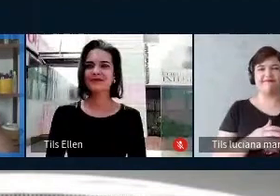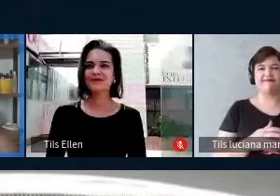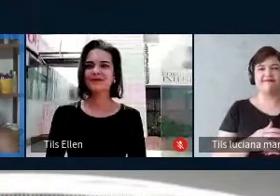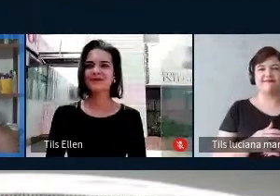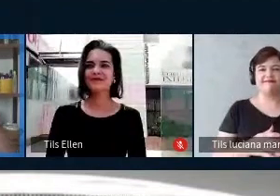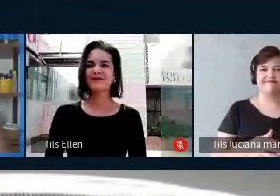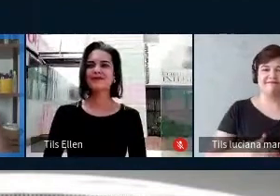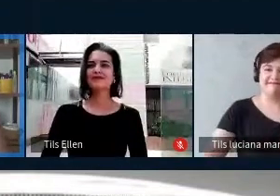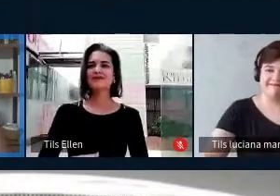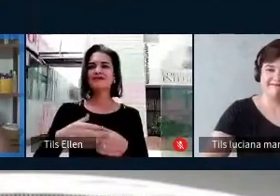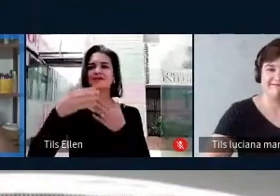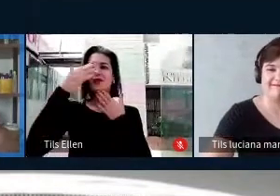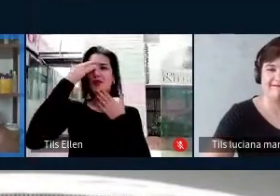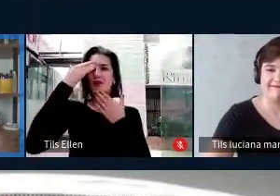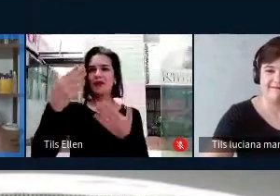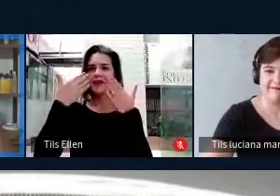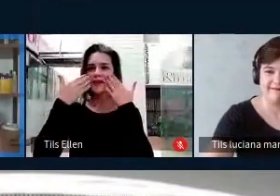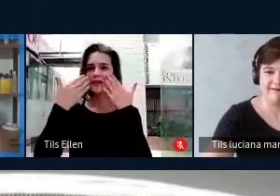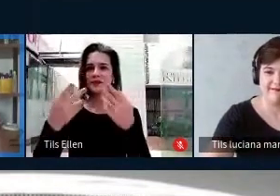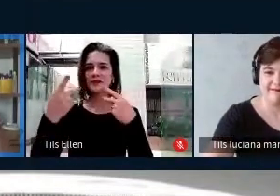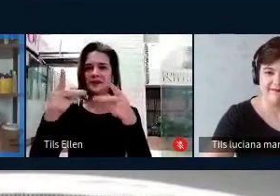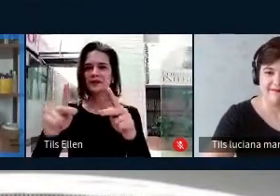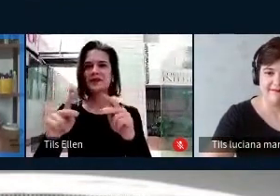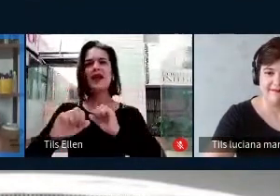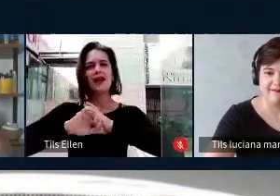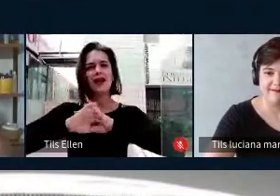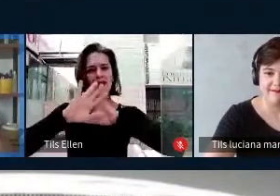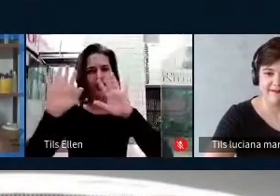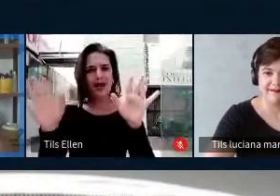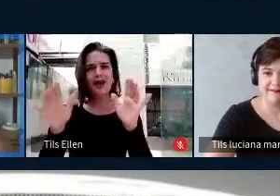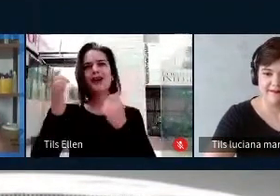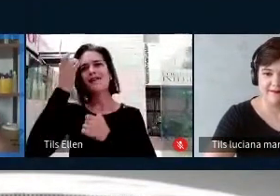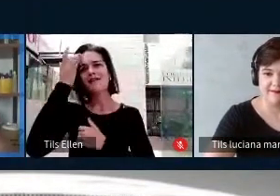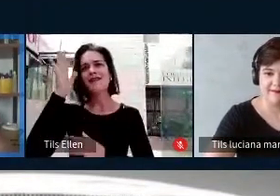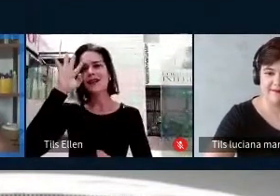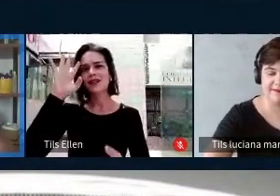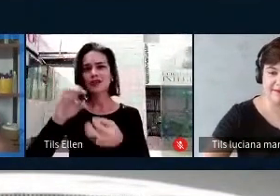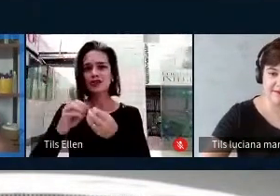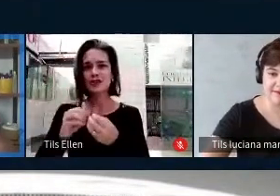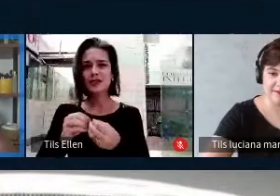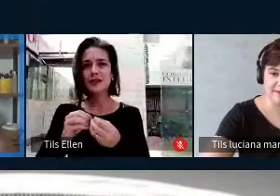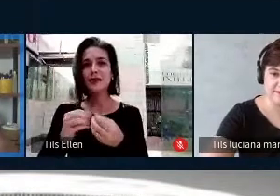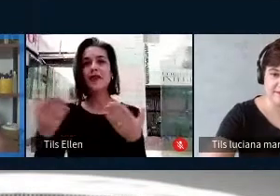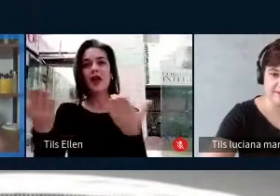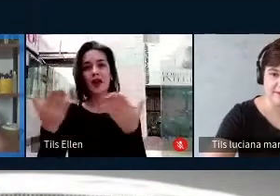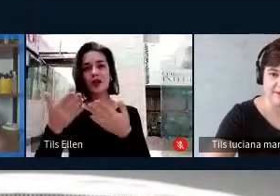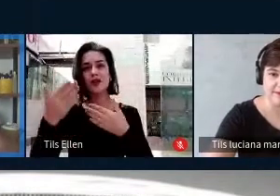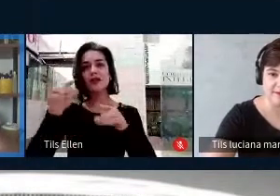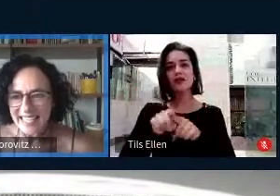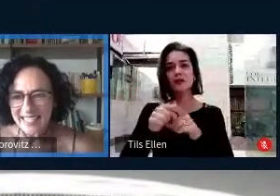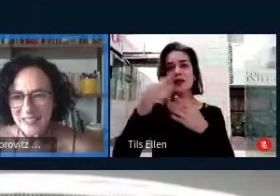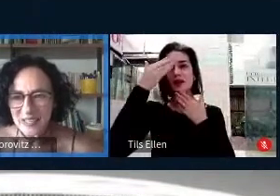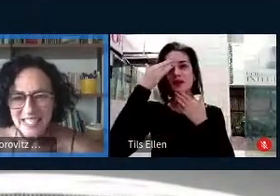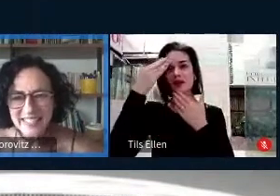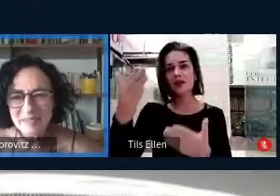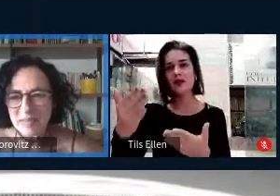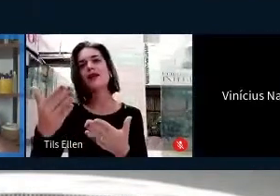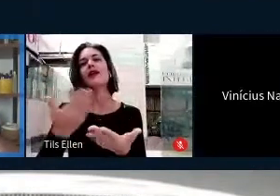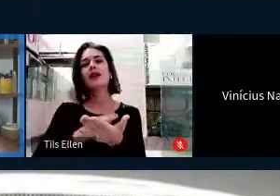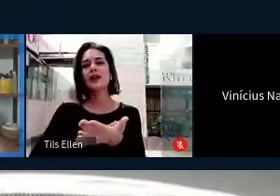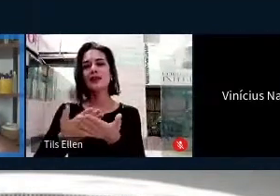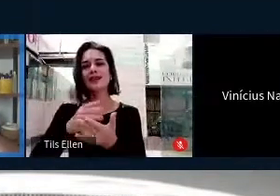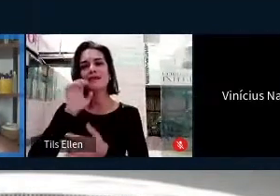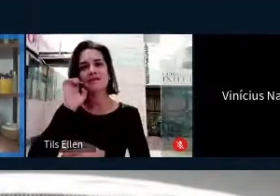Muitíssimo obrigada pela apresentação esclarecedora. De imediato, agradecendo a presença da Ellen